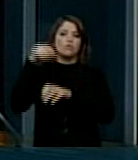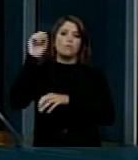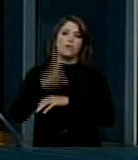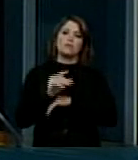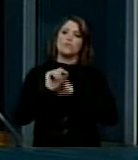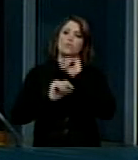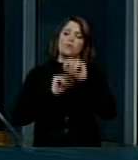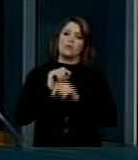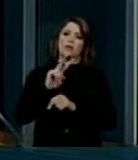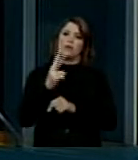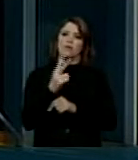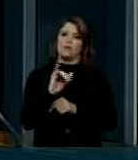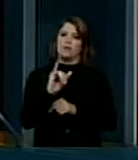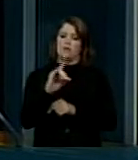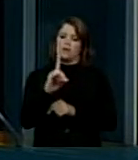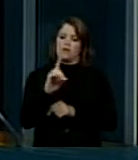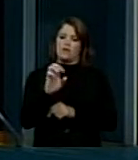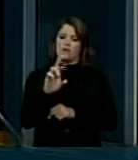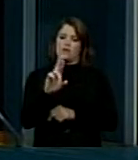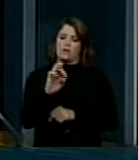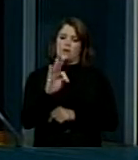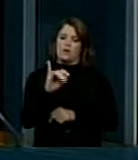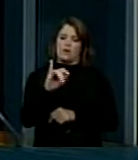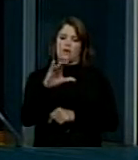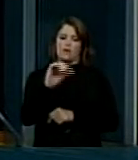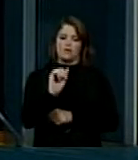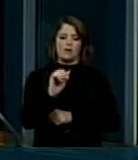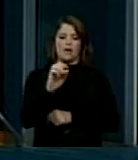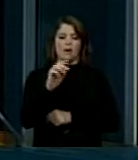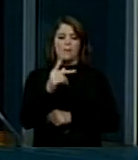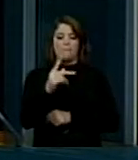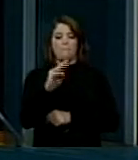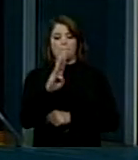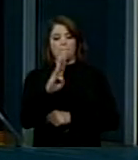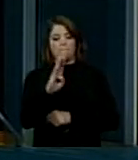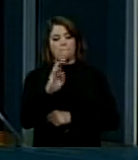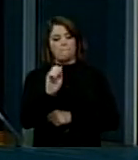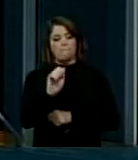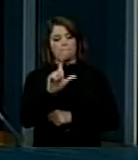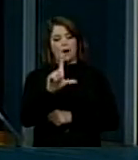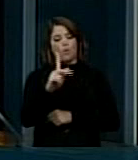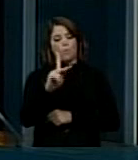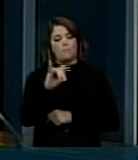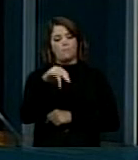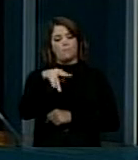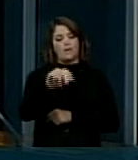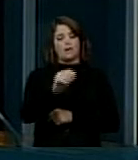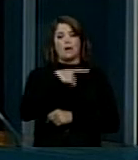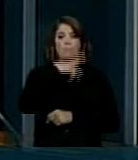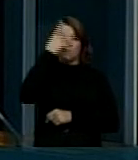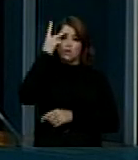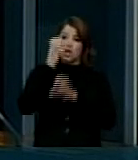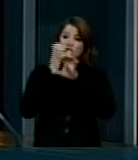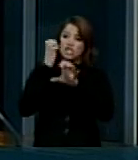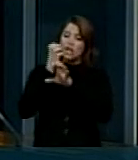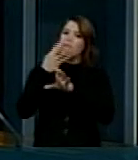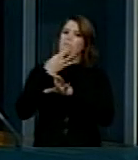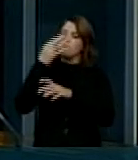Brasil é a hidrelétrica de Balbina, no estado do Amazonas, que ele está hoje em dia. Um engenheiro que